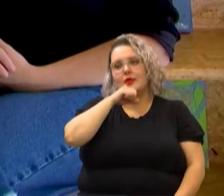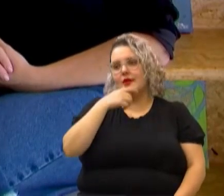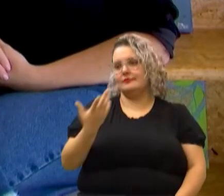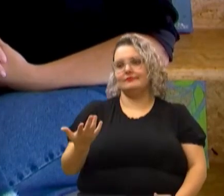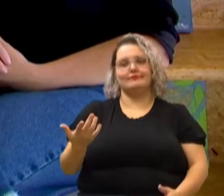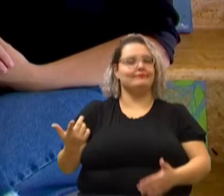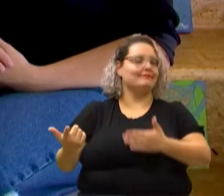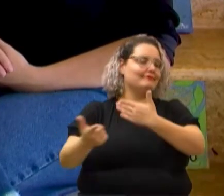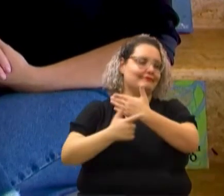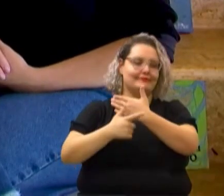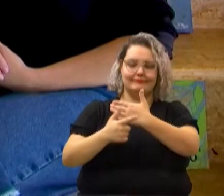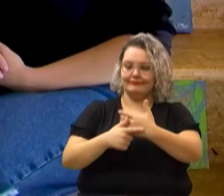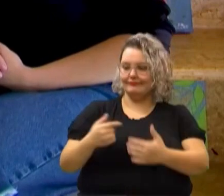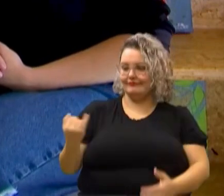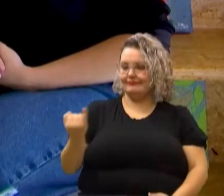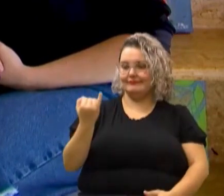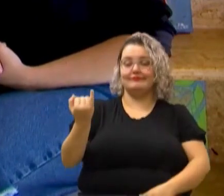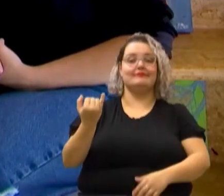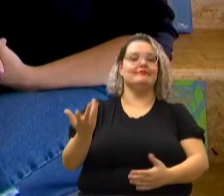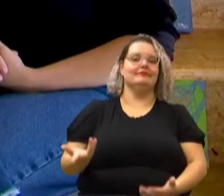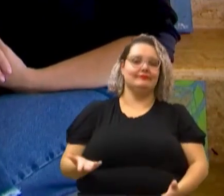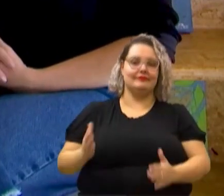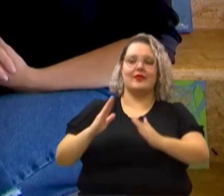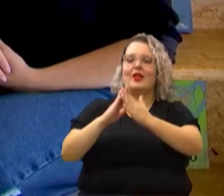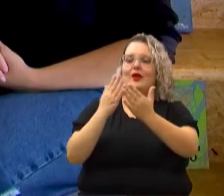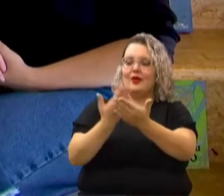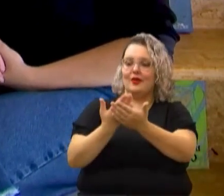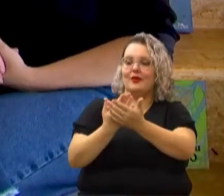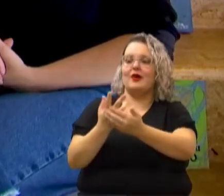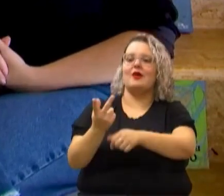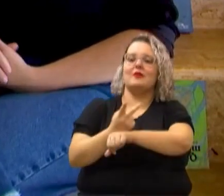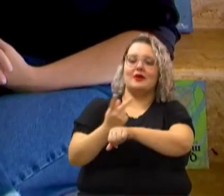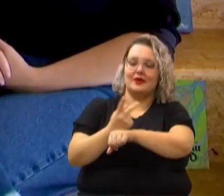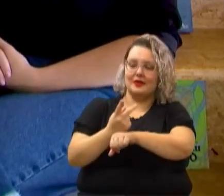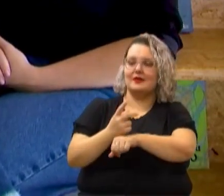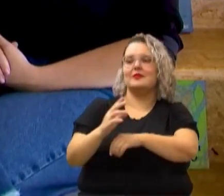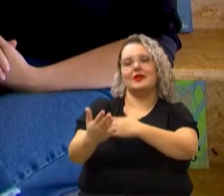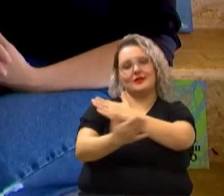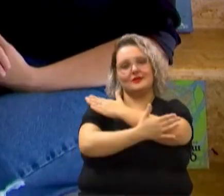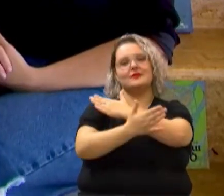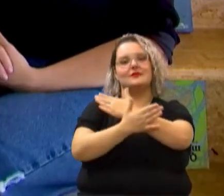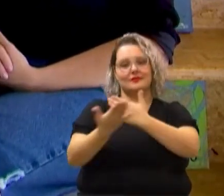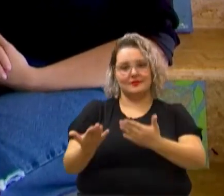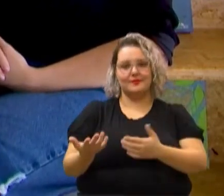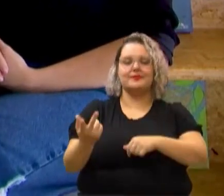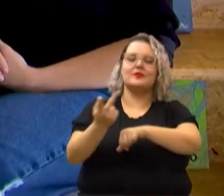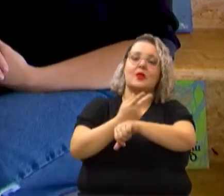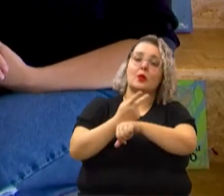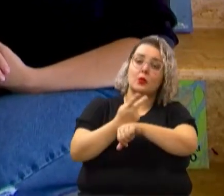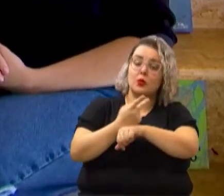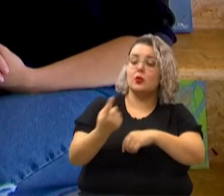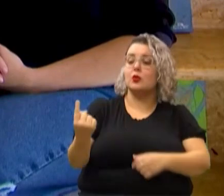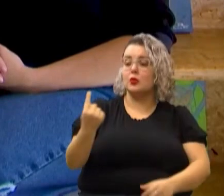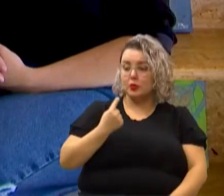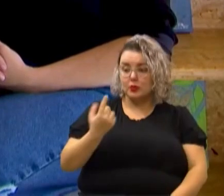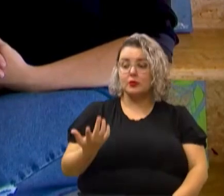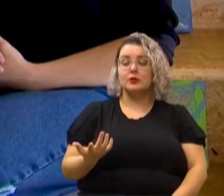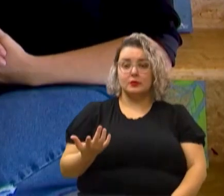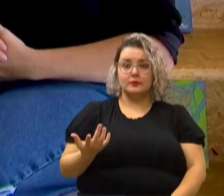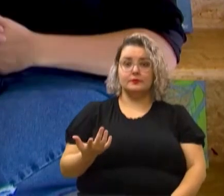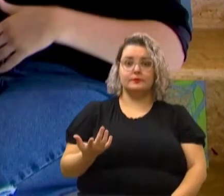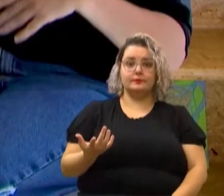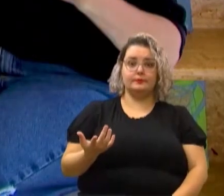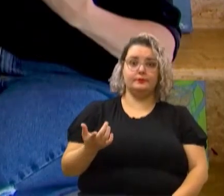estão procurando muito a escola para a gente ajudar em relação a isso né Eles procuram bastante e